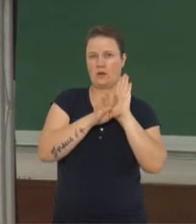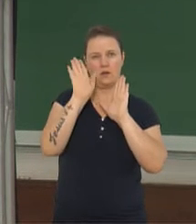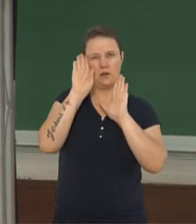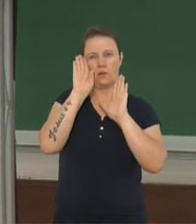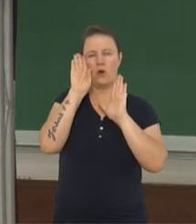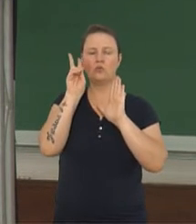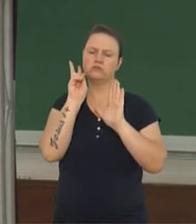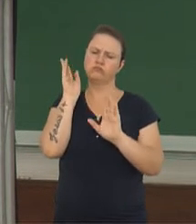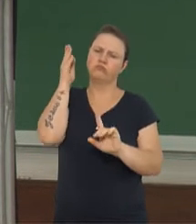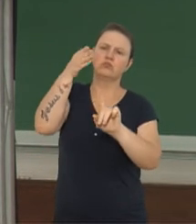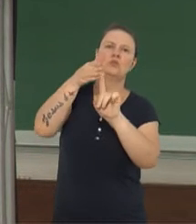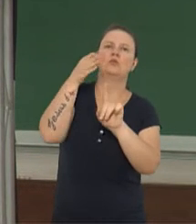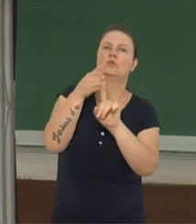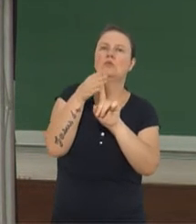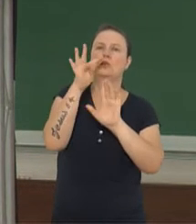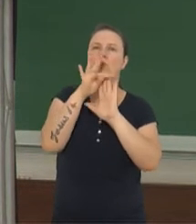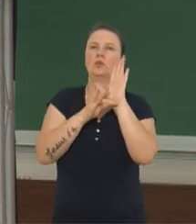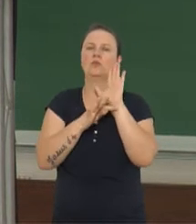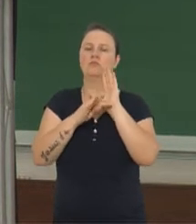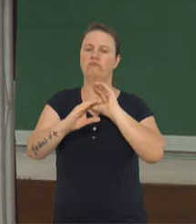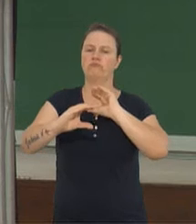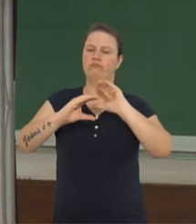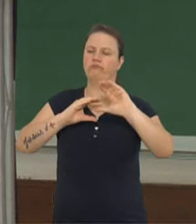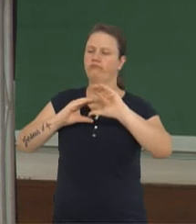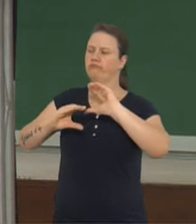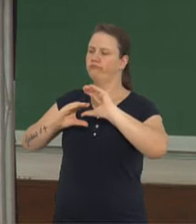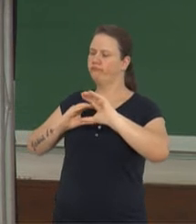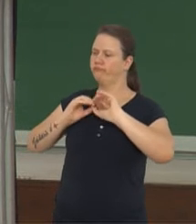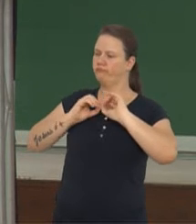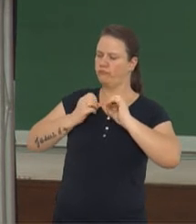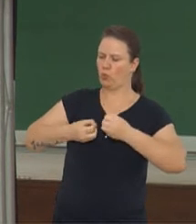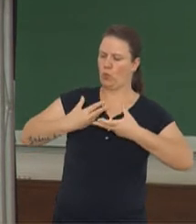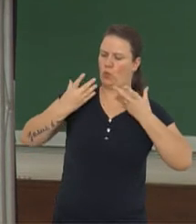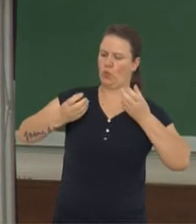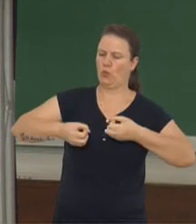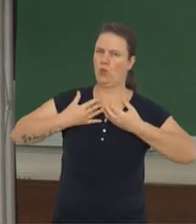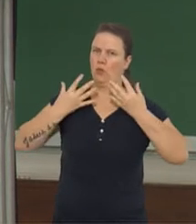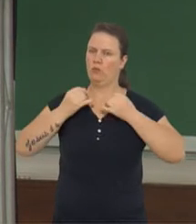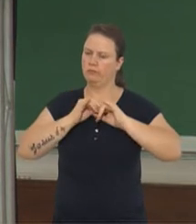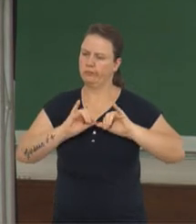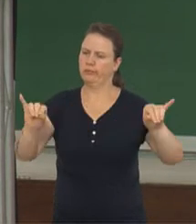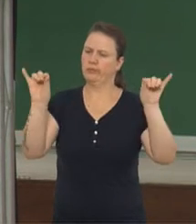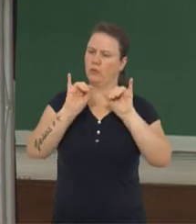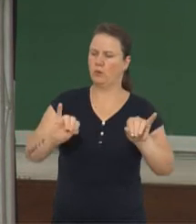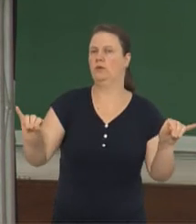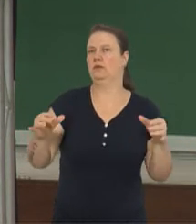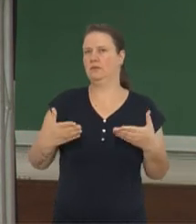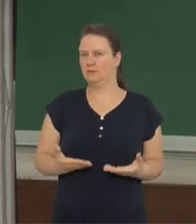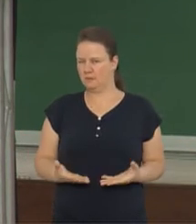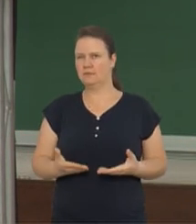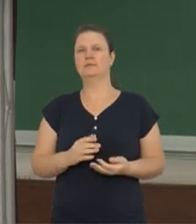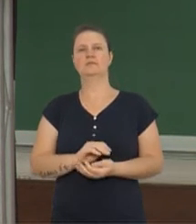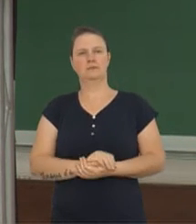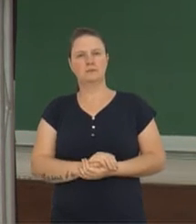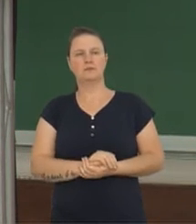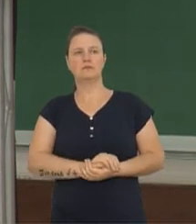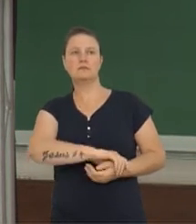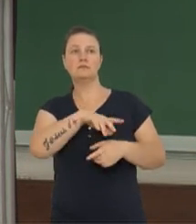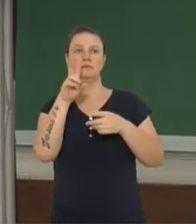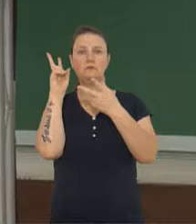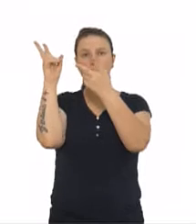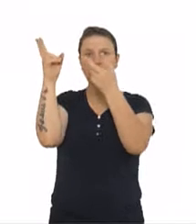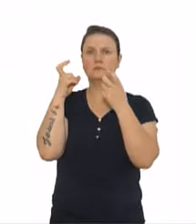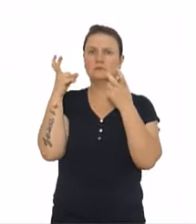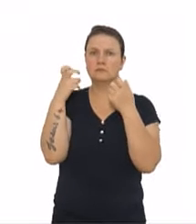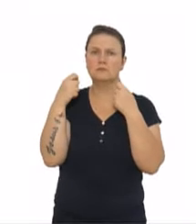texto? Comunicar, ele tem uma função, ele circula na nossa sociedade, não é mesmo? E vamos observar